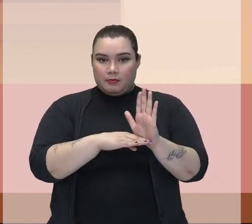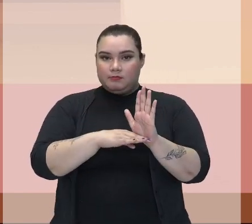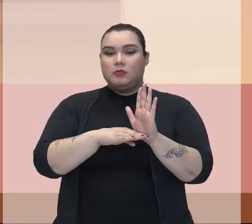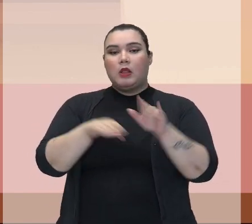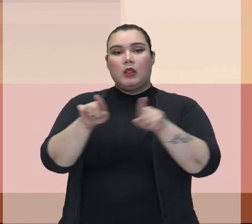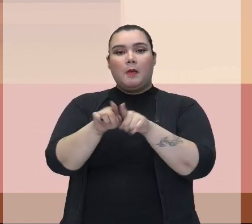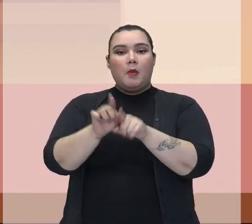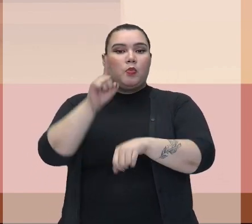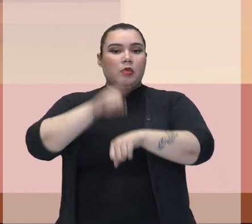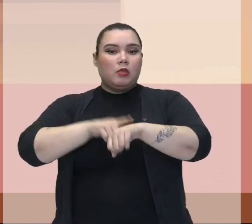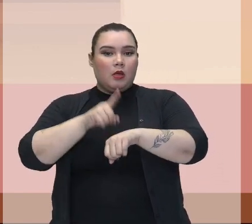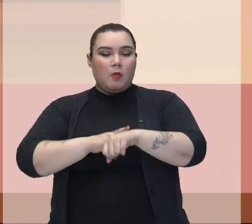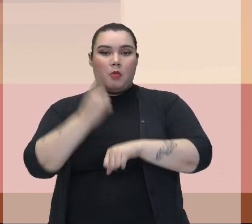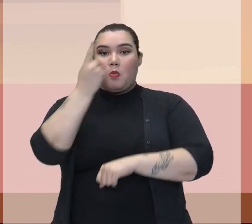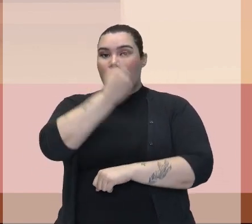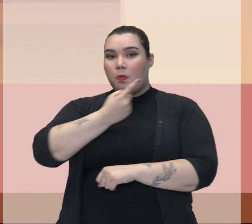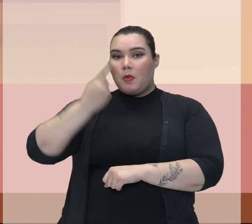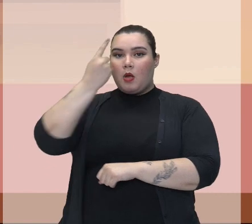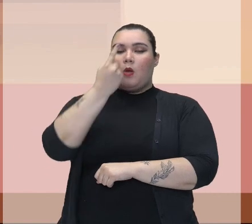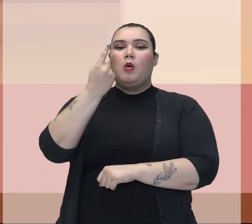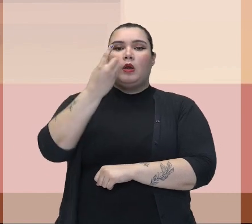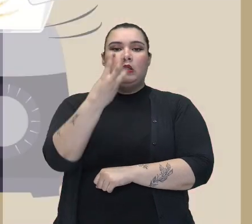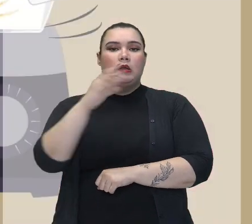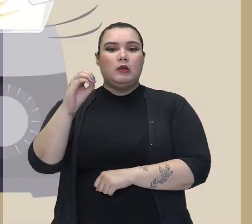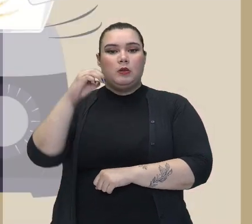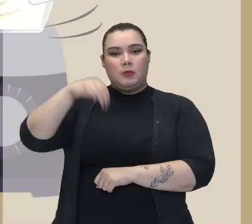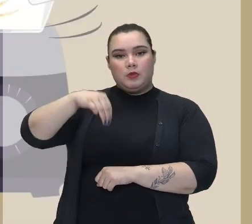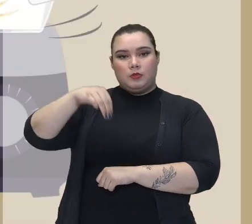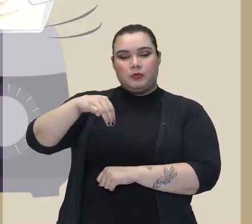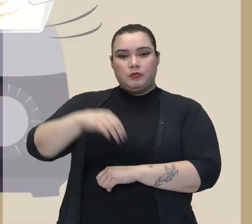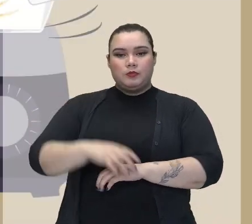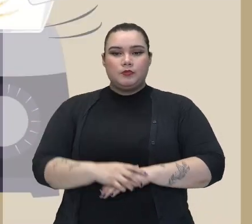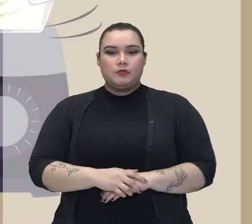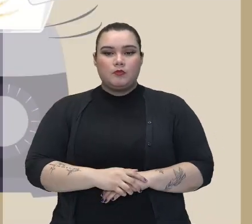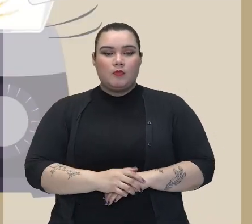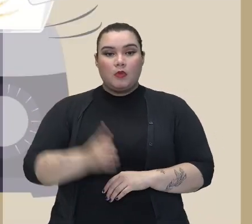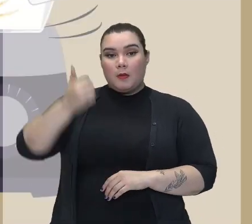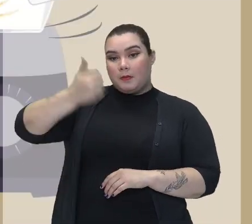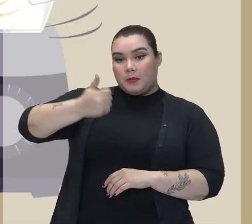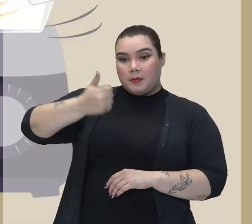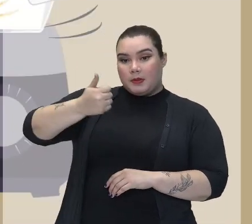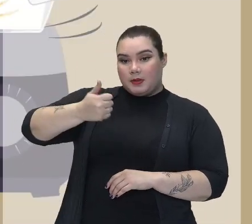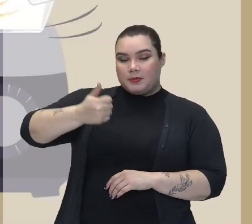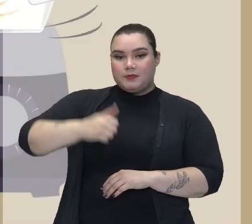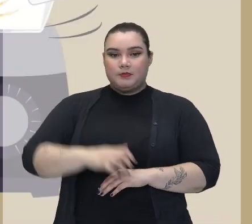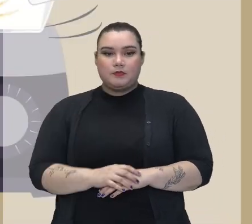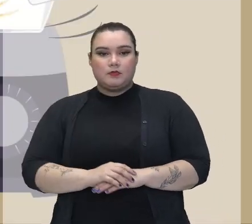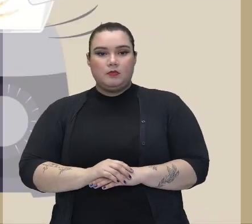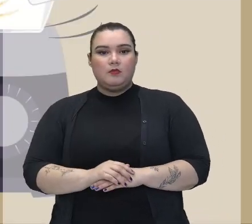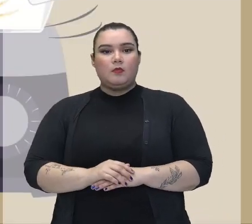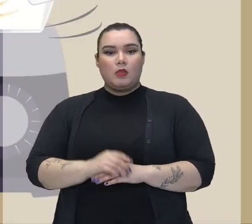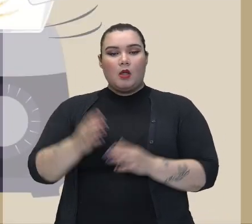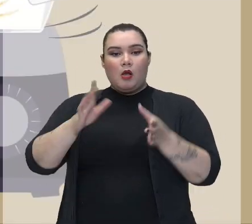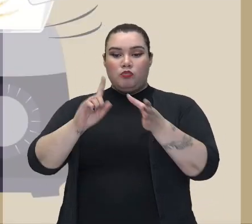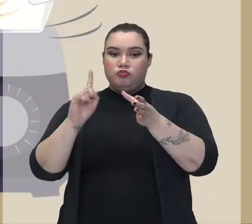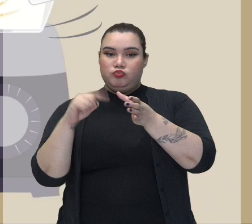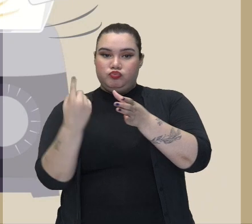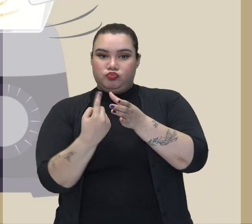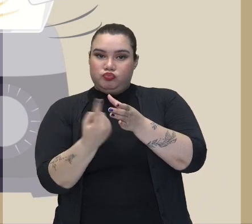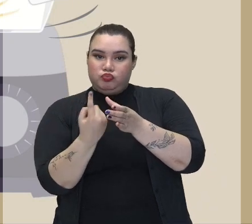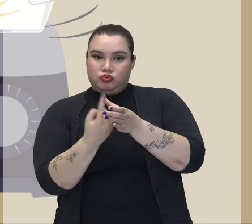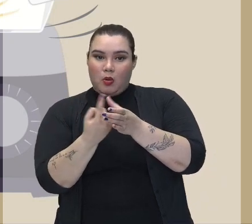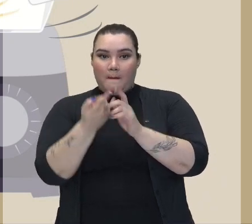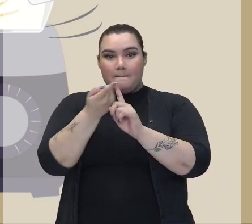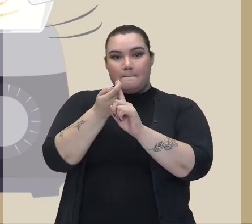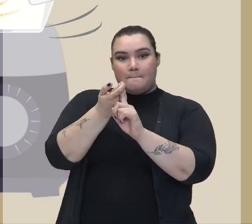de preparo de 1 hora e 30 minutos. Primeiro passo: bata no liquidificador o milho